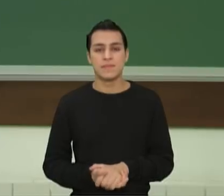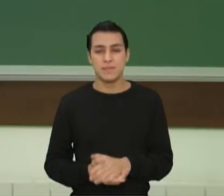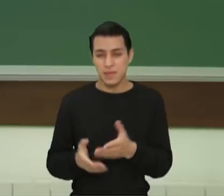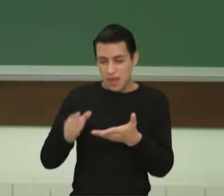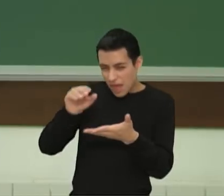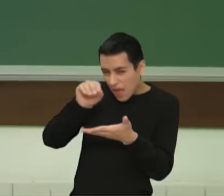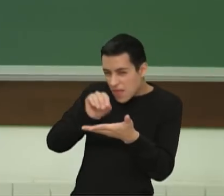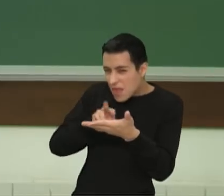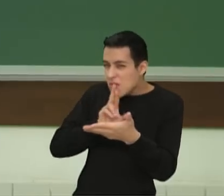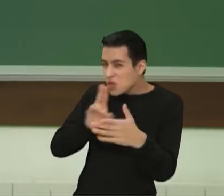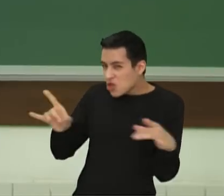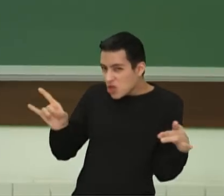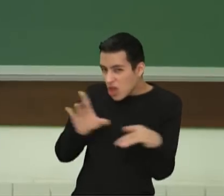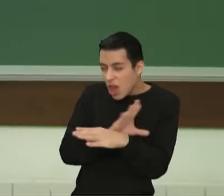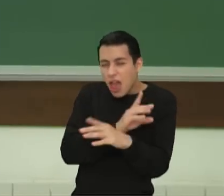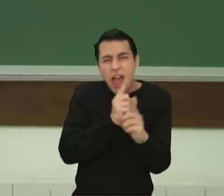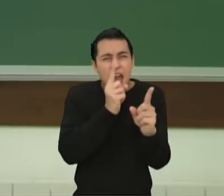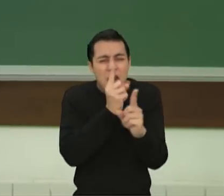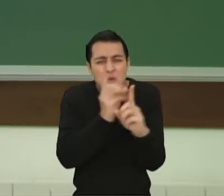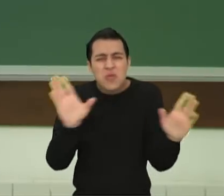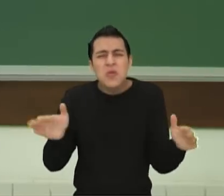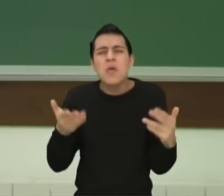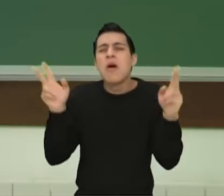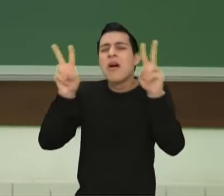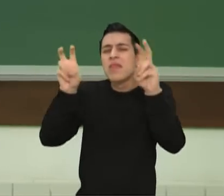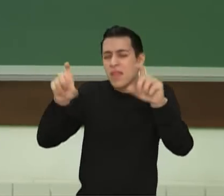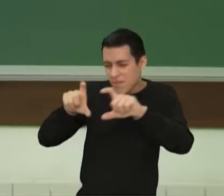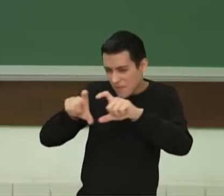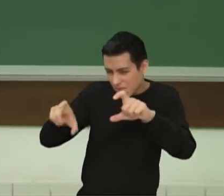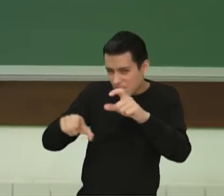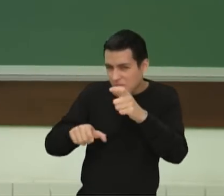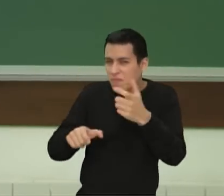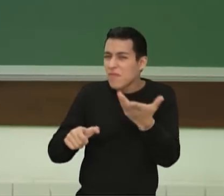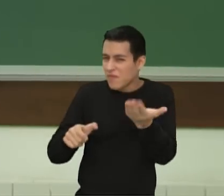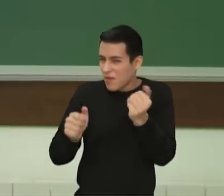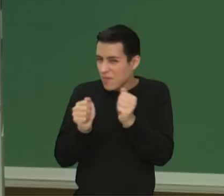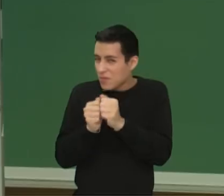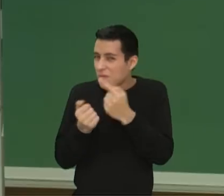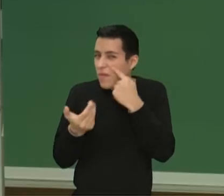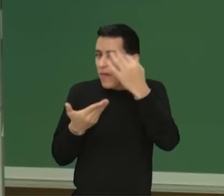Anotou sua resposta? Encontrou o tema dessa tirinha? Confira comigo.